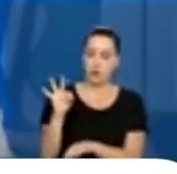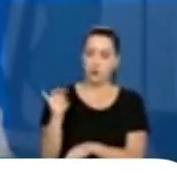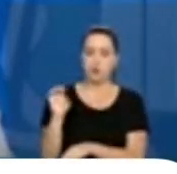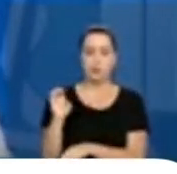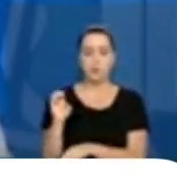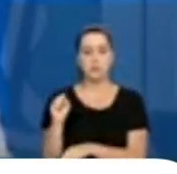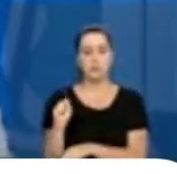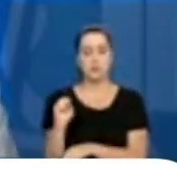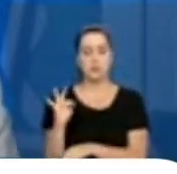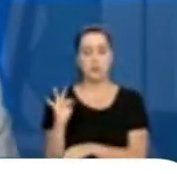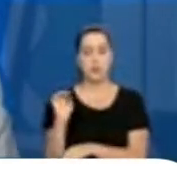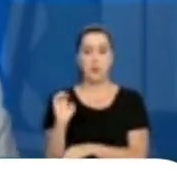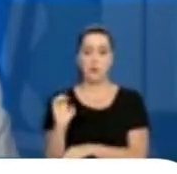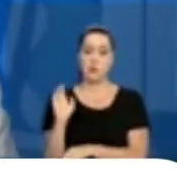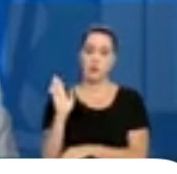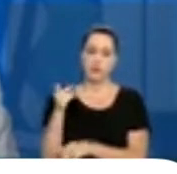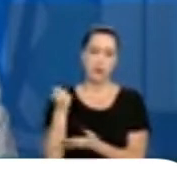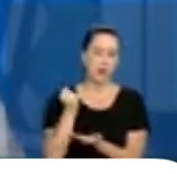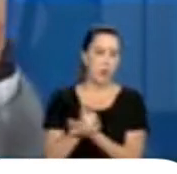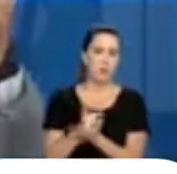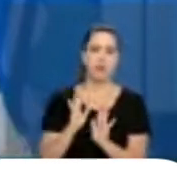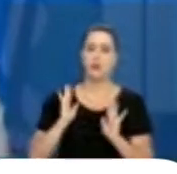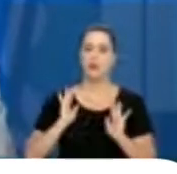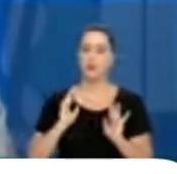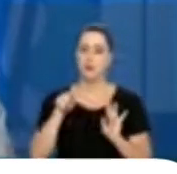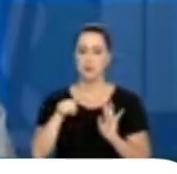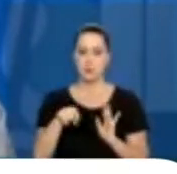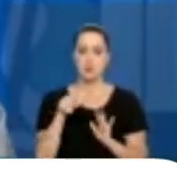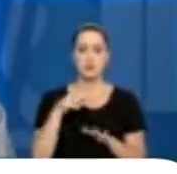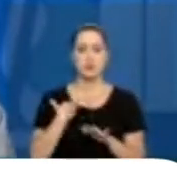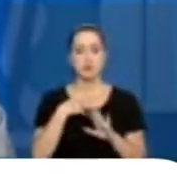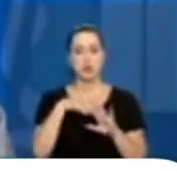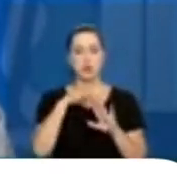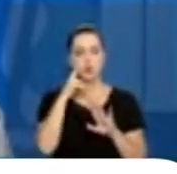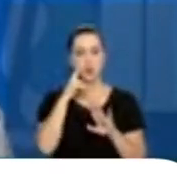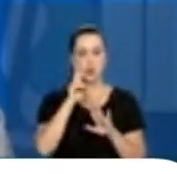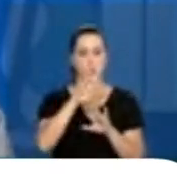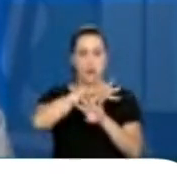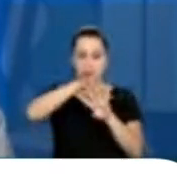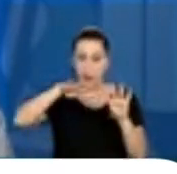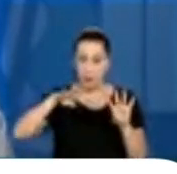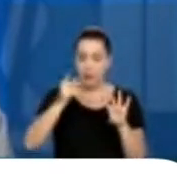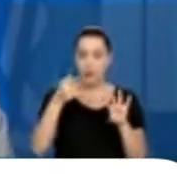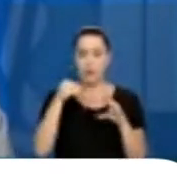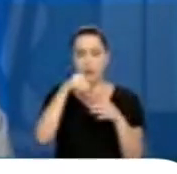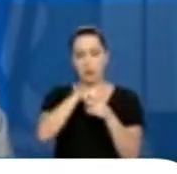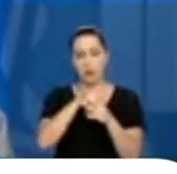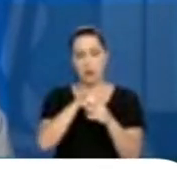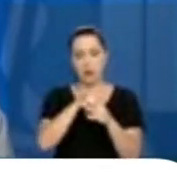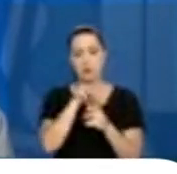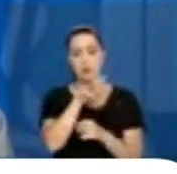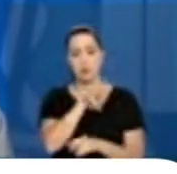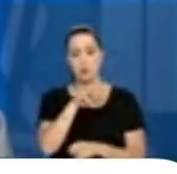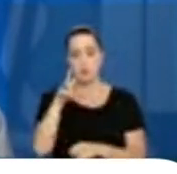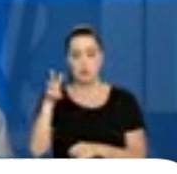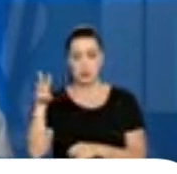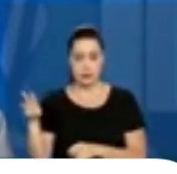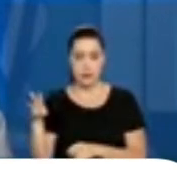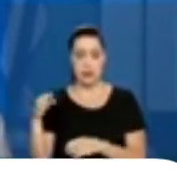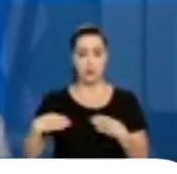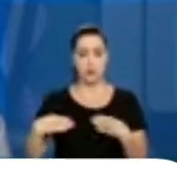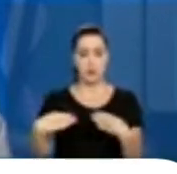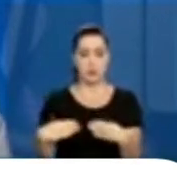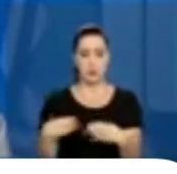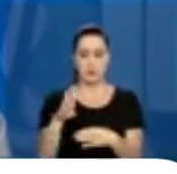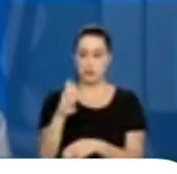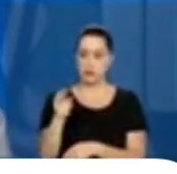aquisições estão em curso e foram publicadas, essa tabela está disponível no site do Ministério, no boletim número 12.